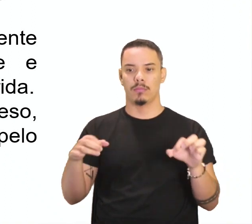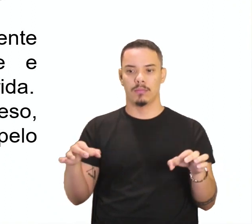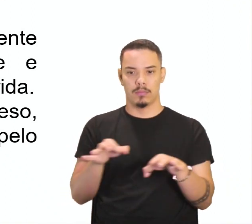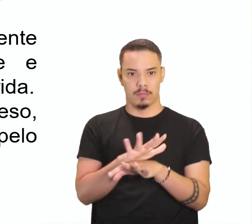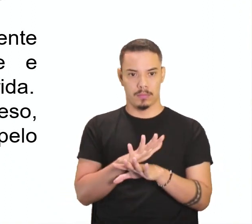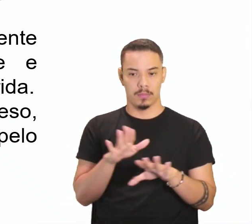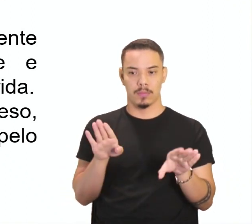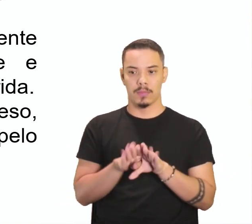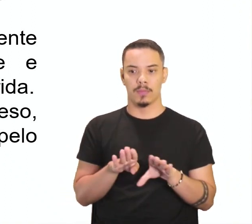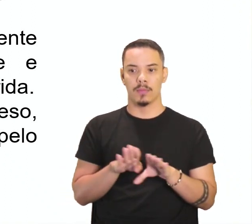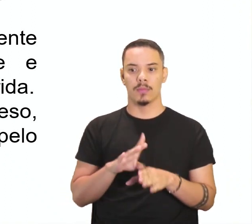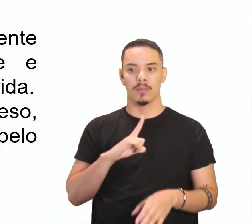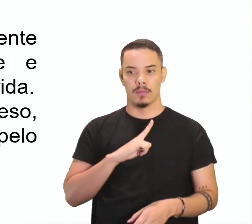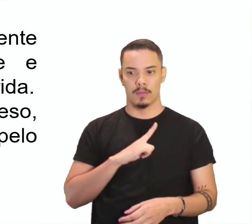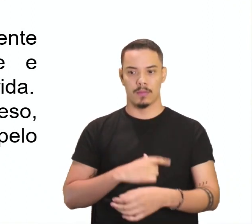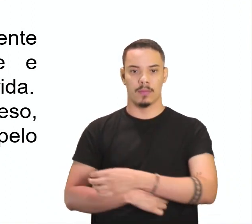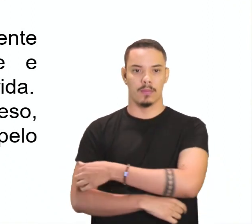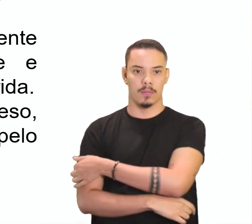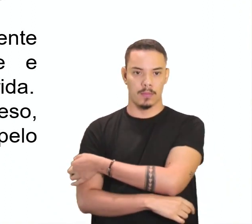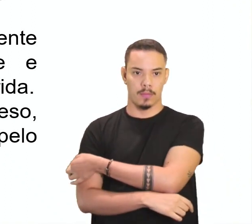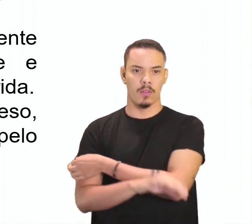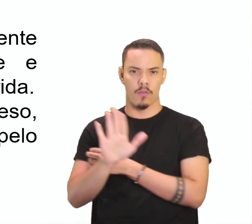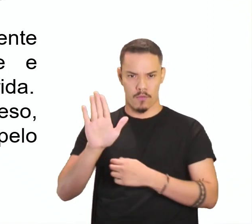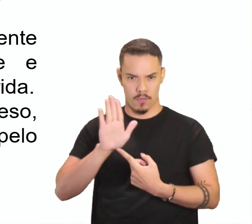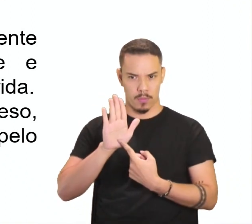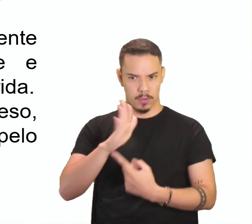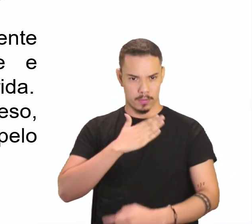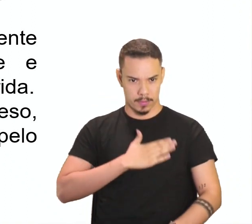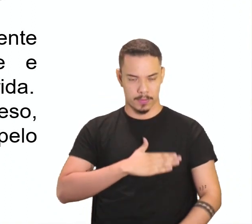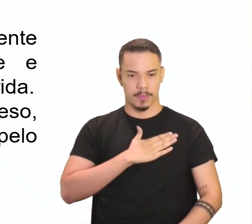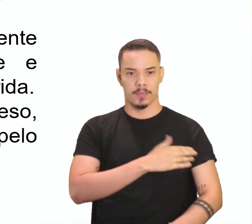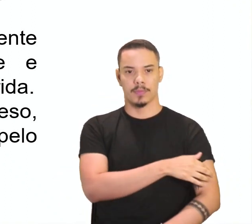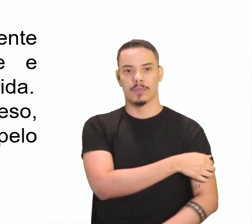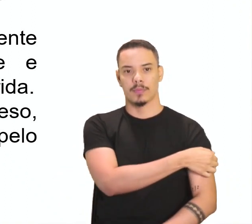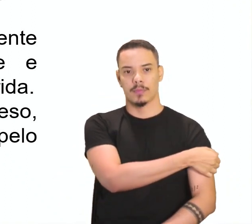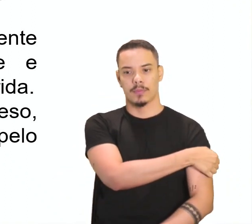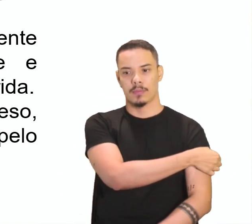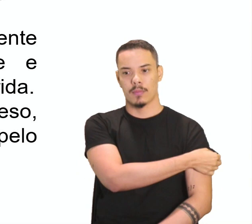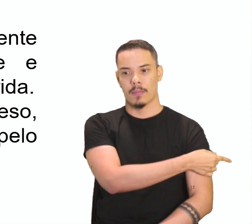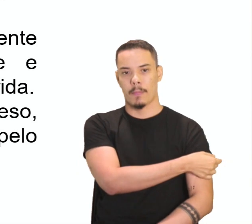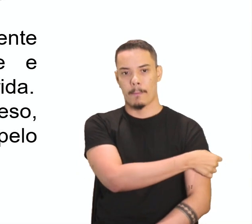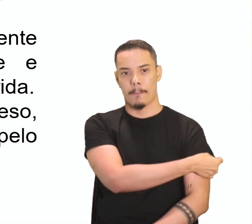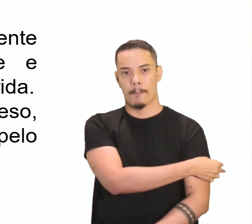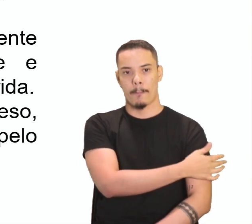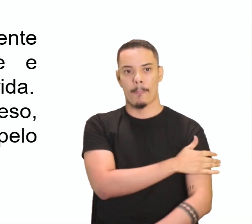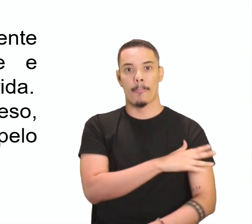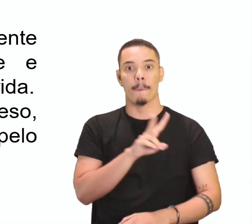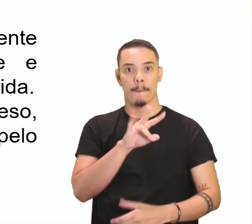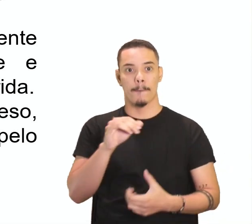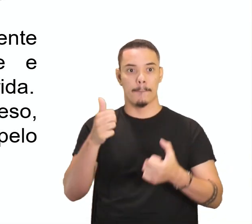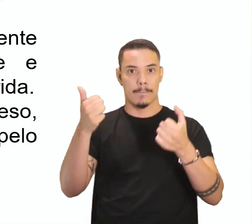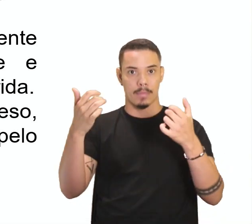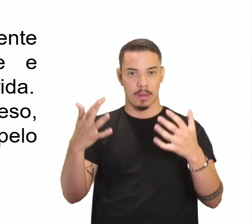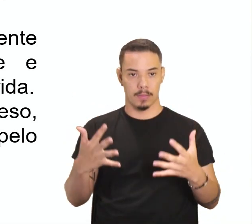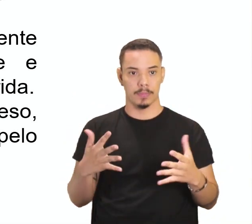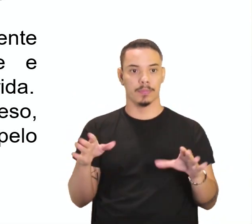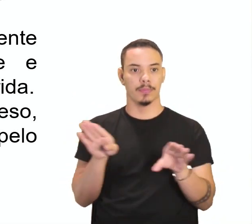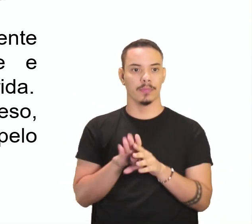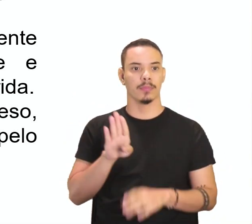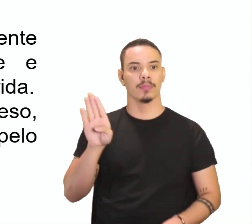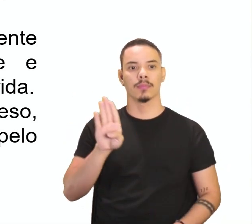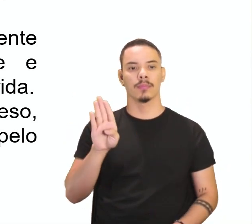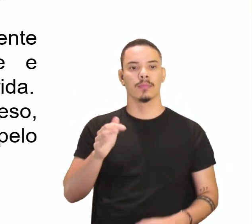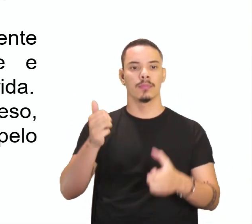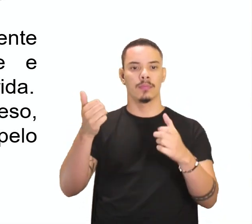que acho que tem uma equaçãozinha aí, né? Daqui a pouco a gente vai colocar ela. Bora. Aí ela vai mostrar um pouquinho sobre isso, né? Que a B diz